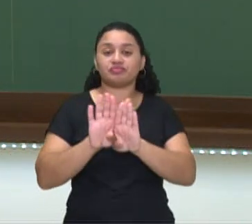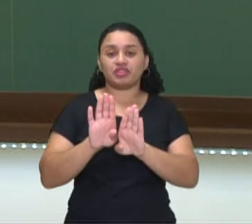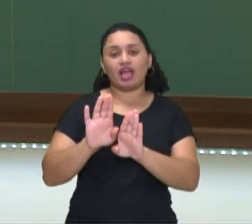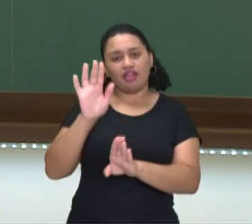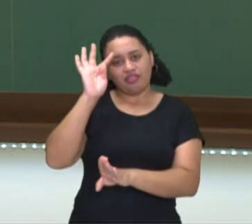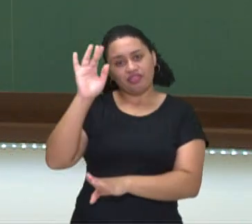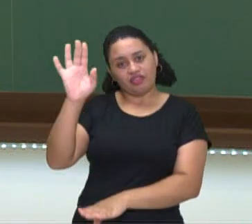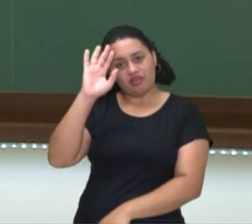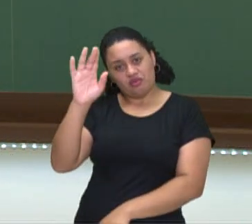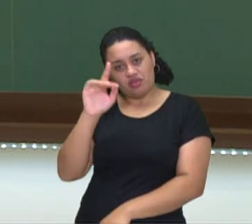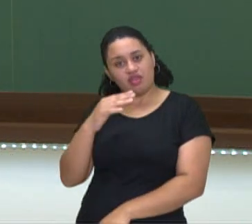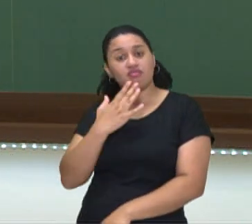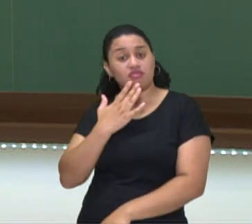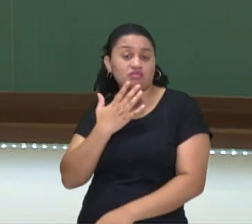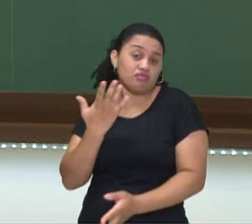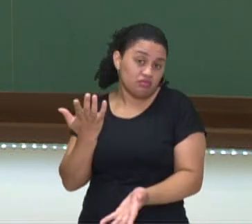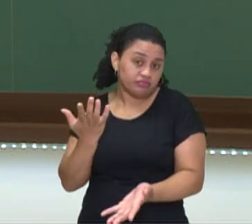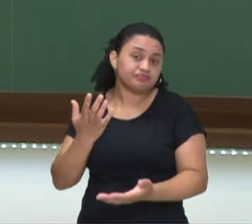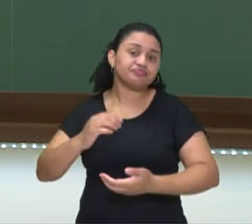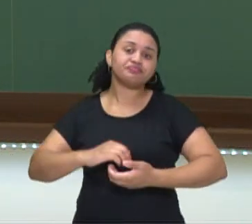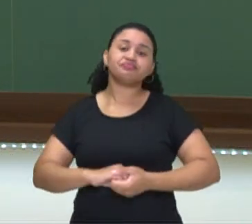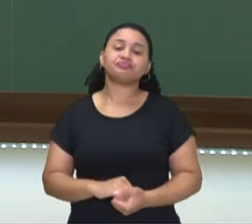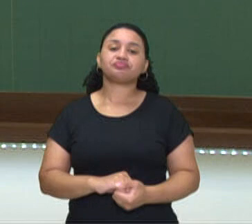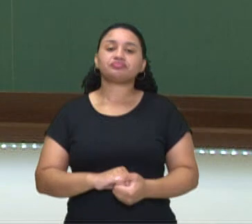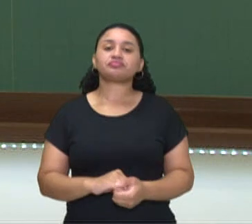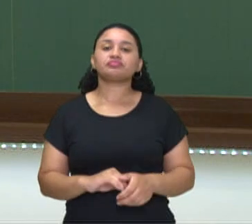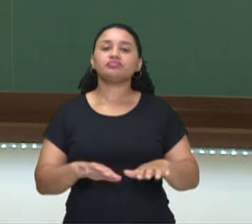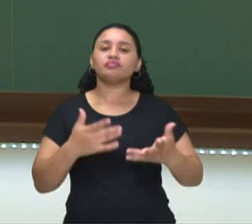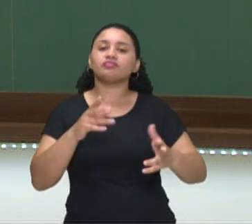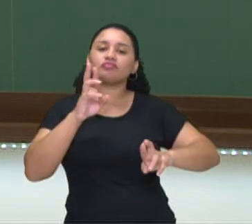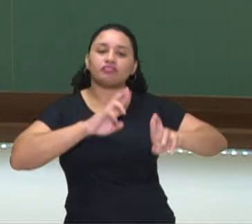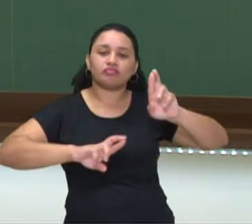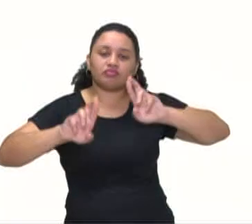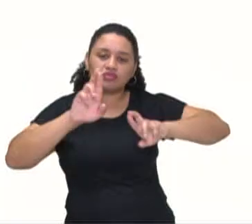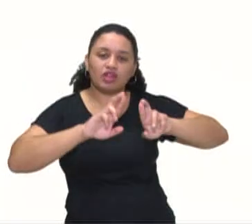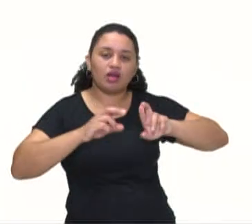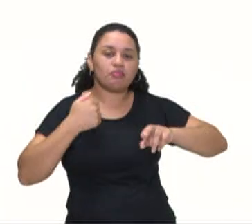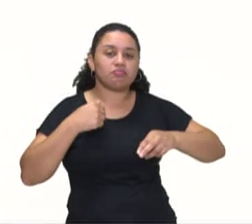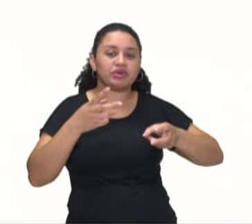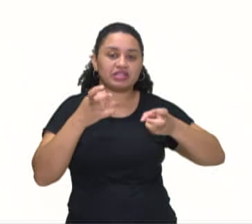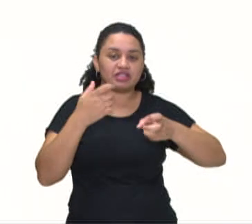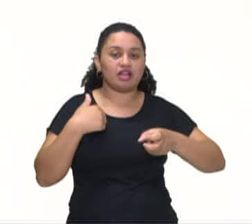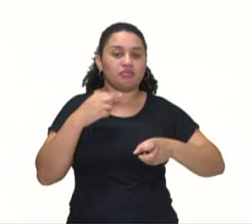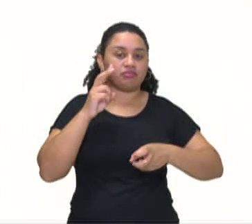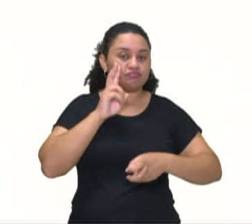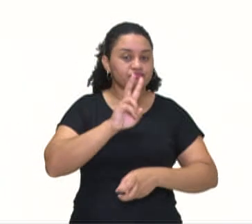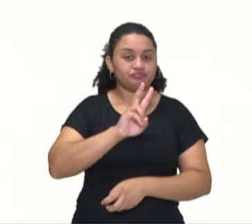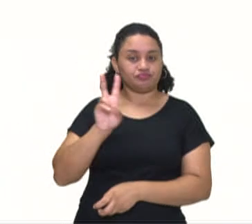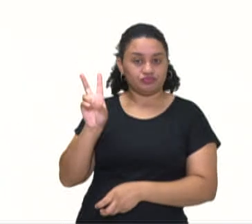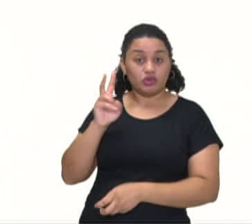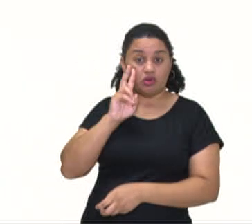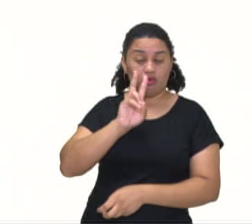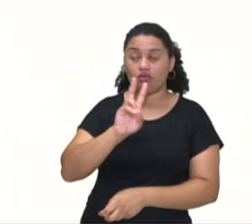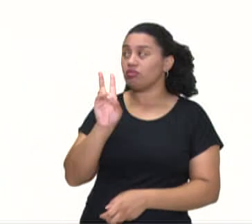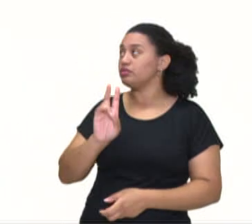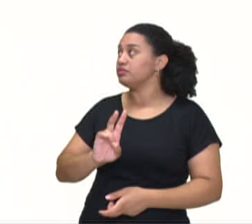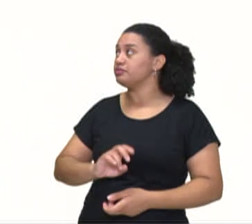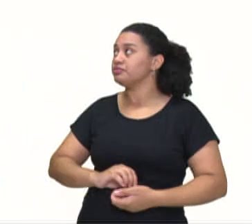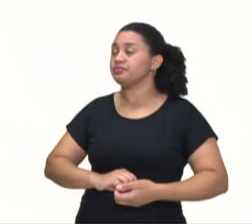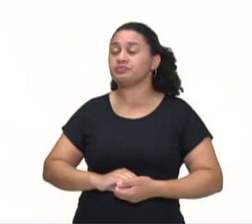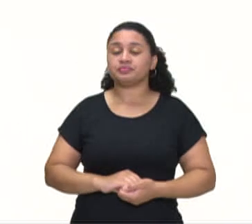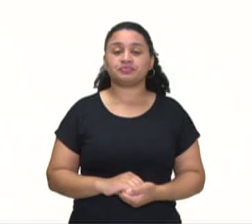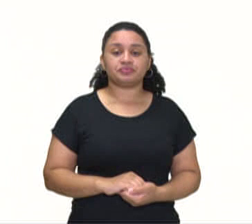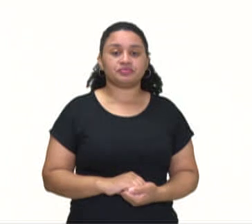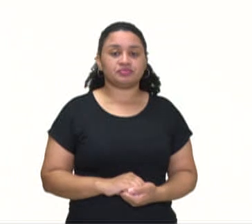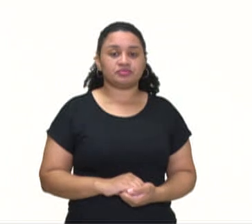teoria das cores, por assim dizer. Então, observando aqui, observe na primeira imagem como ele utiliza